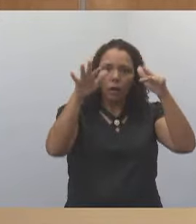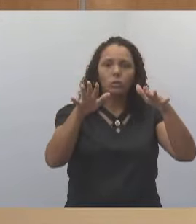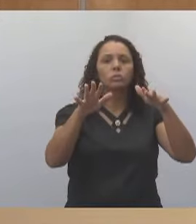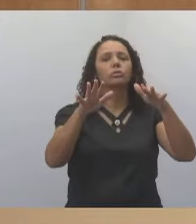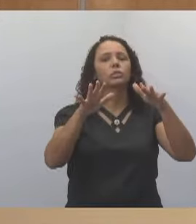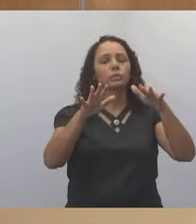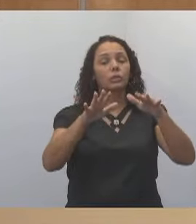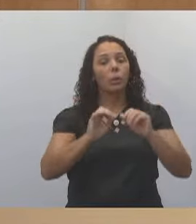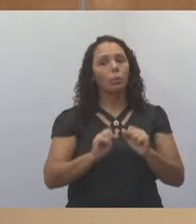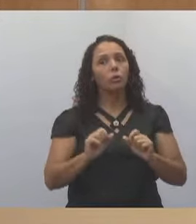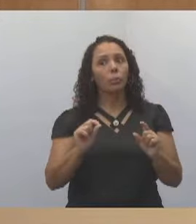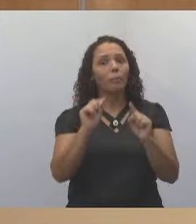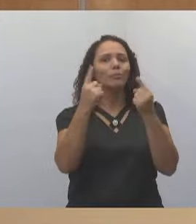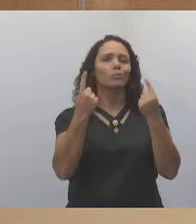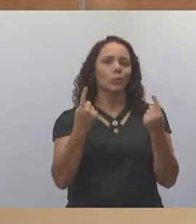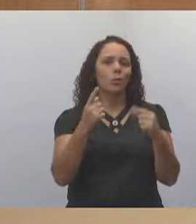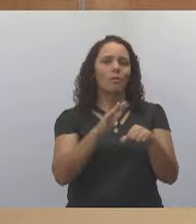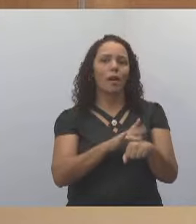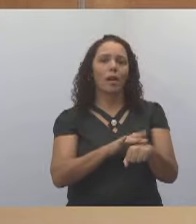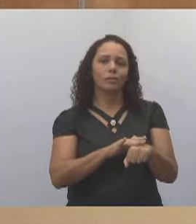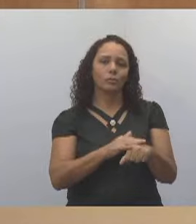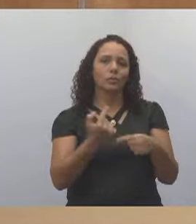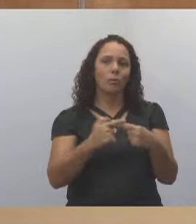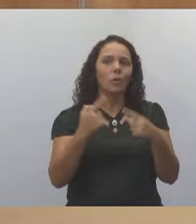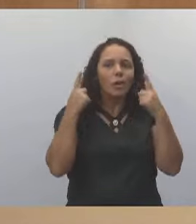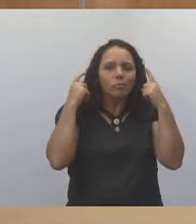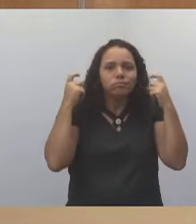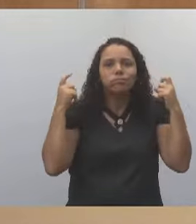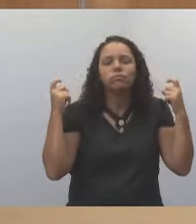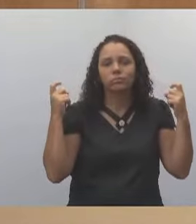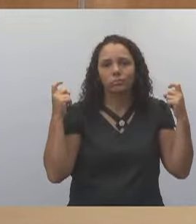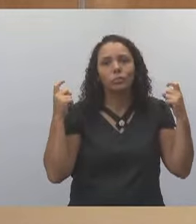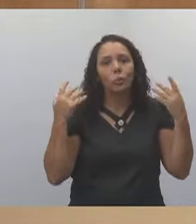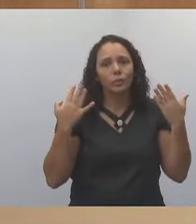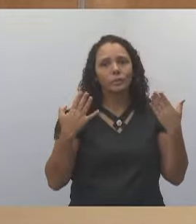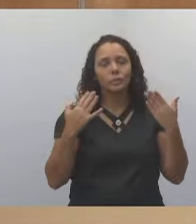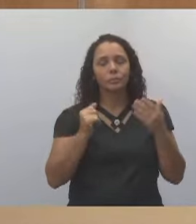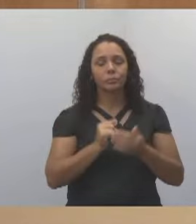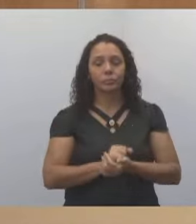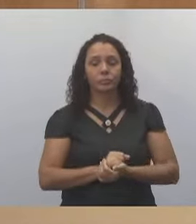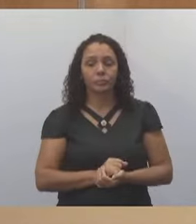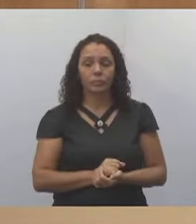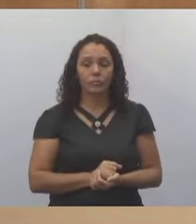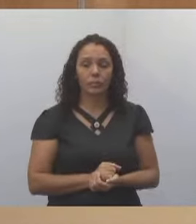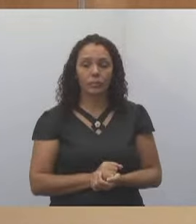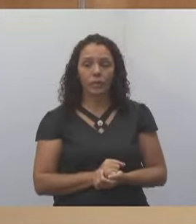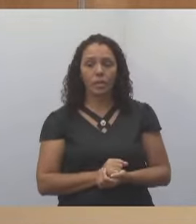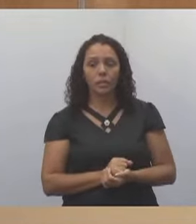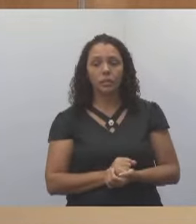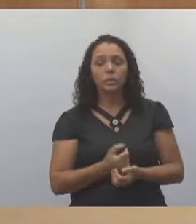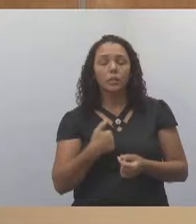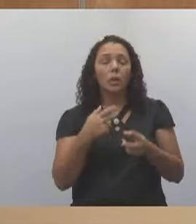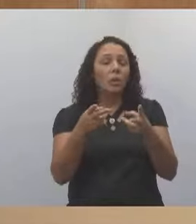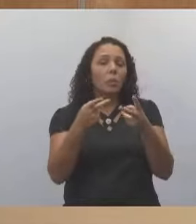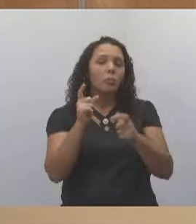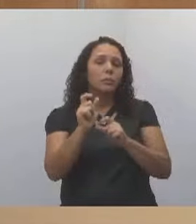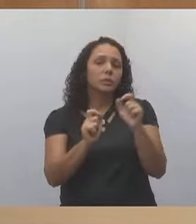graves consequências em decorrência desses ruídos todos, né. Então, eu vejo